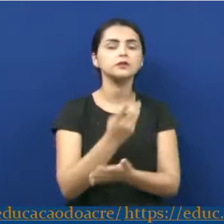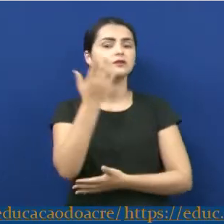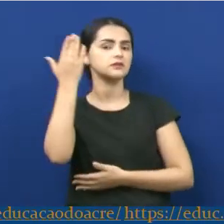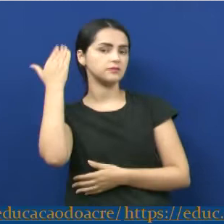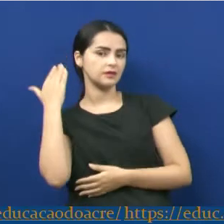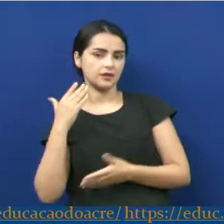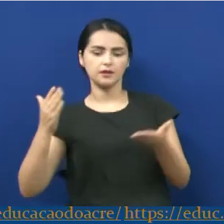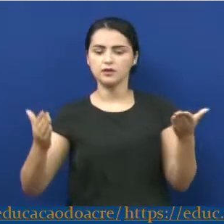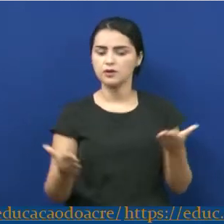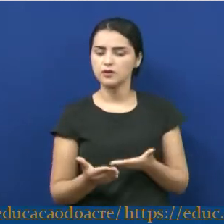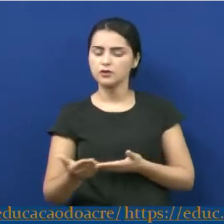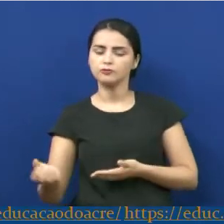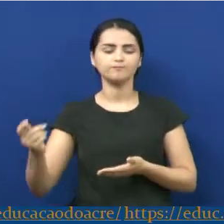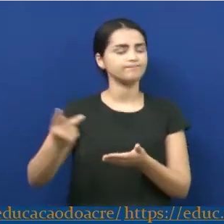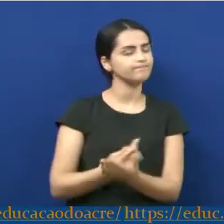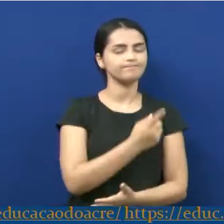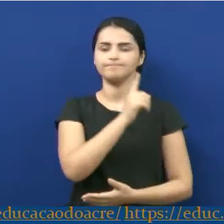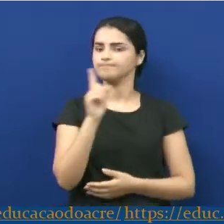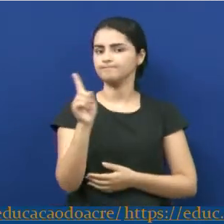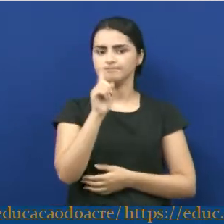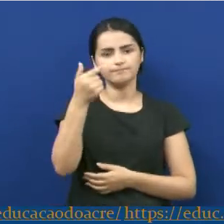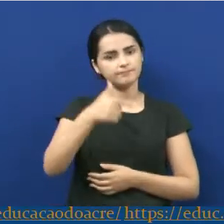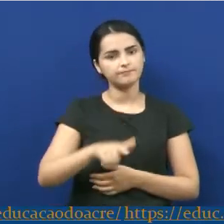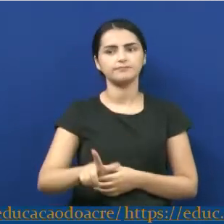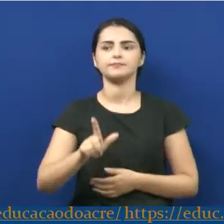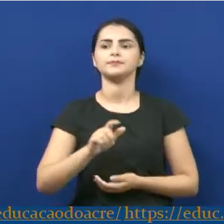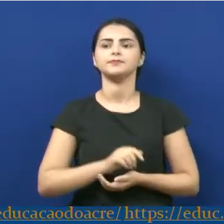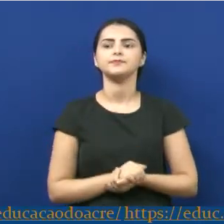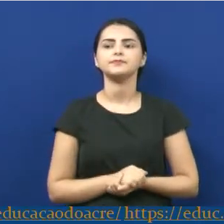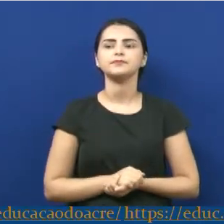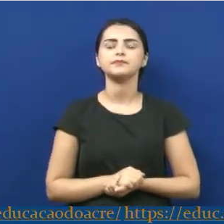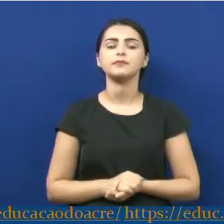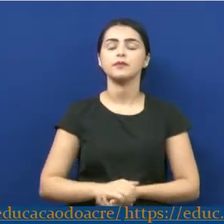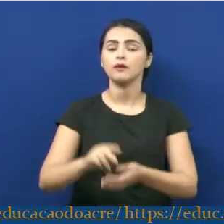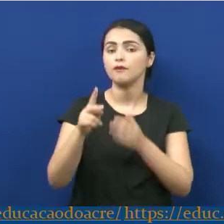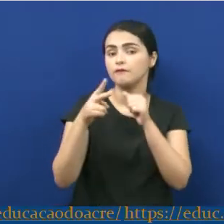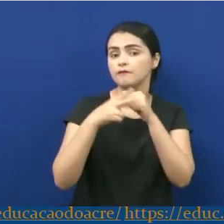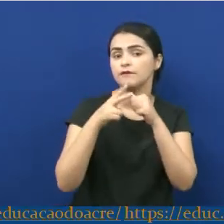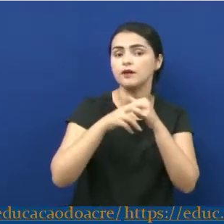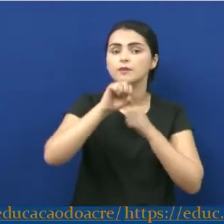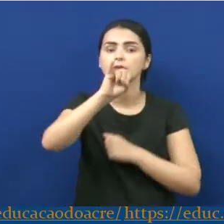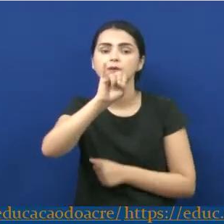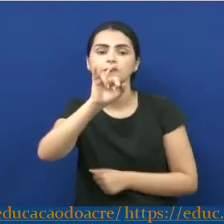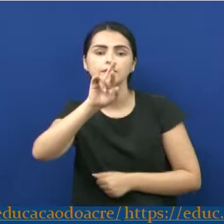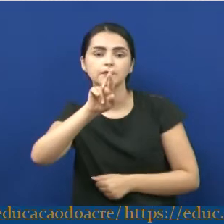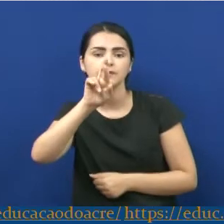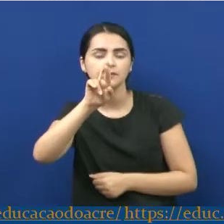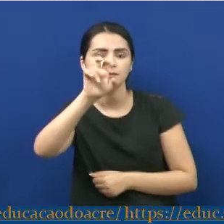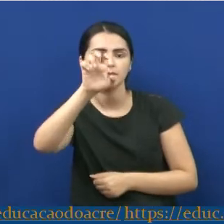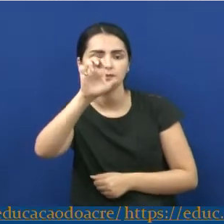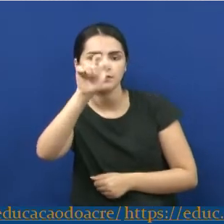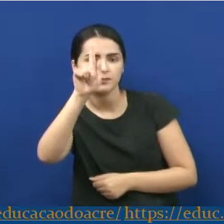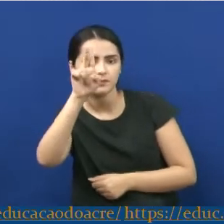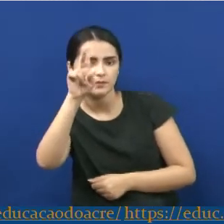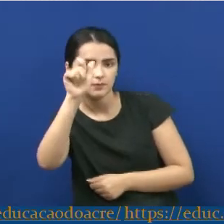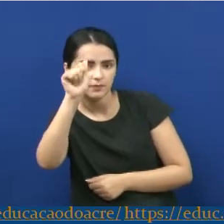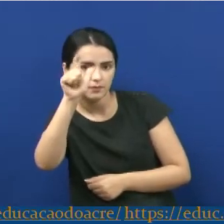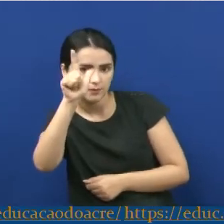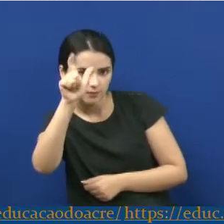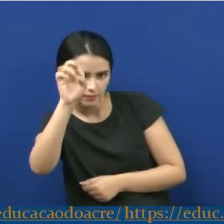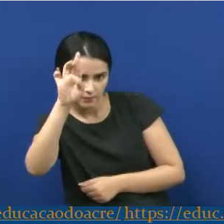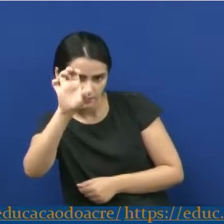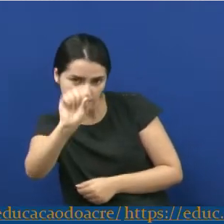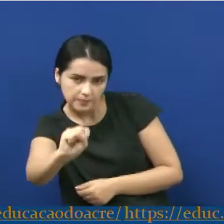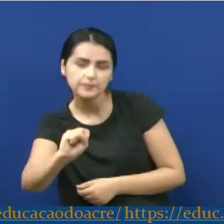mais acontecer. E aí eu tenho ali irregular verbs, os verbos irregulares. Primeiro ponto. To talk about what